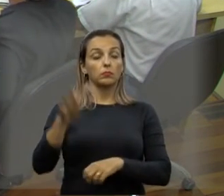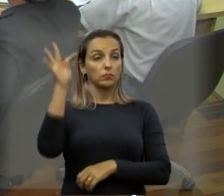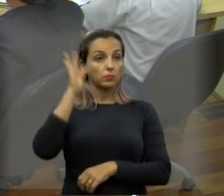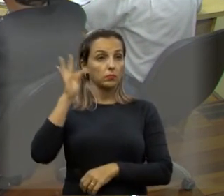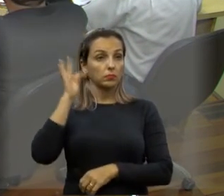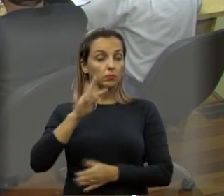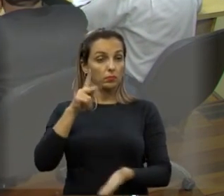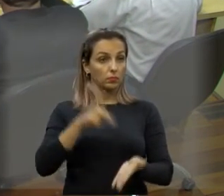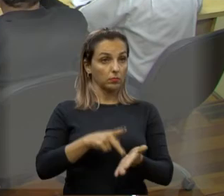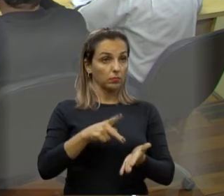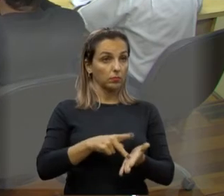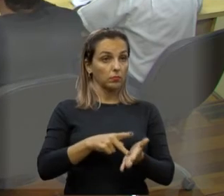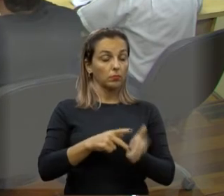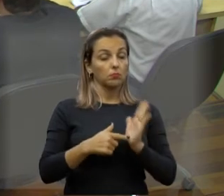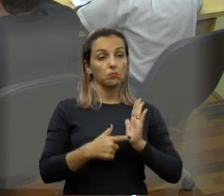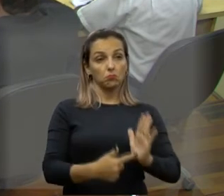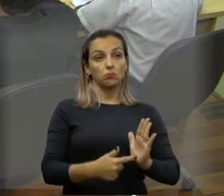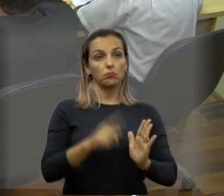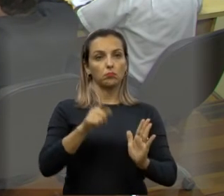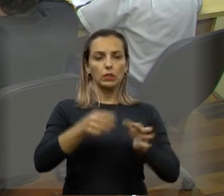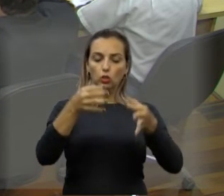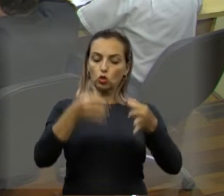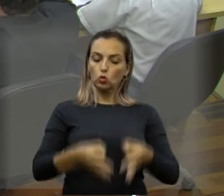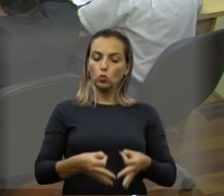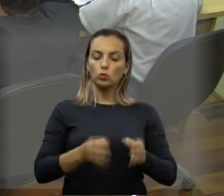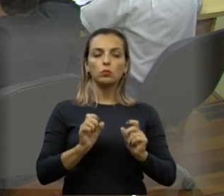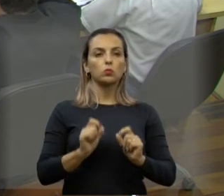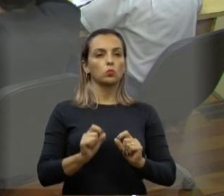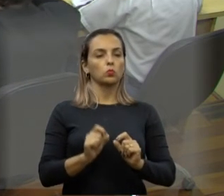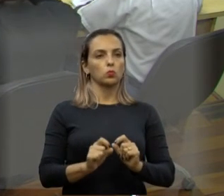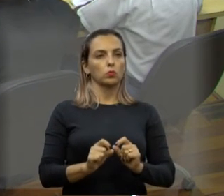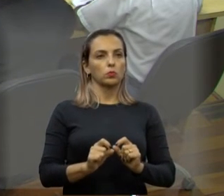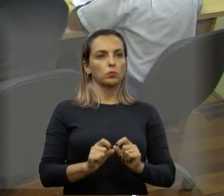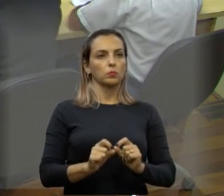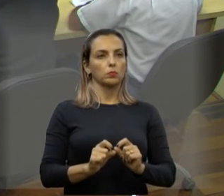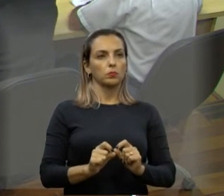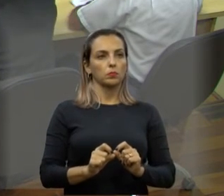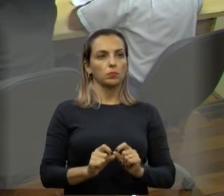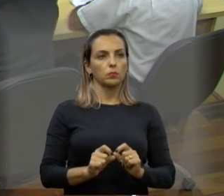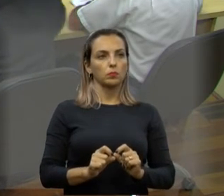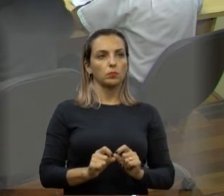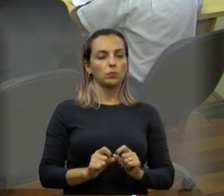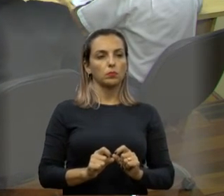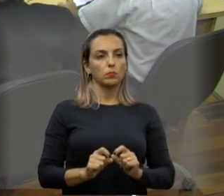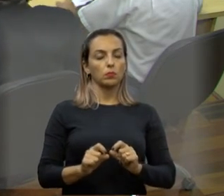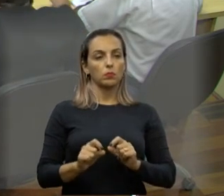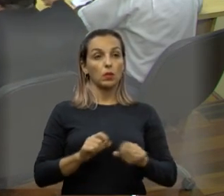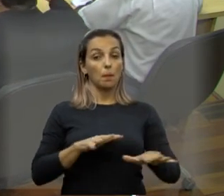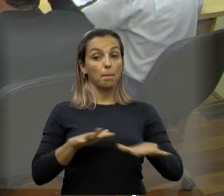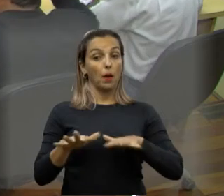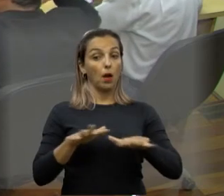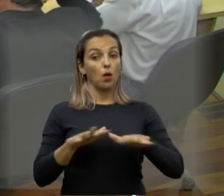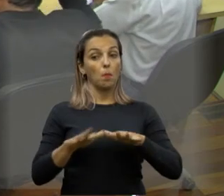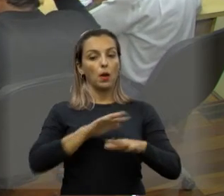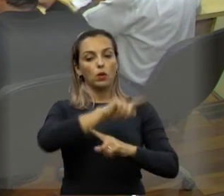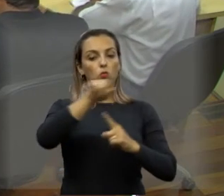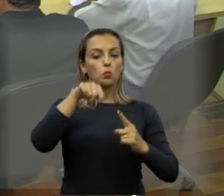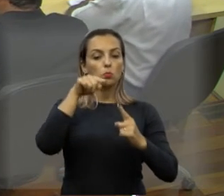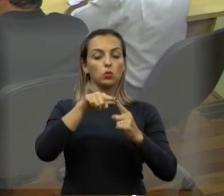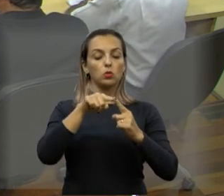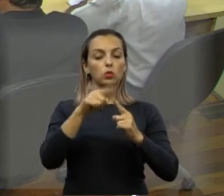restabelecendo a verdade aqui nessa casa porque eu acho justo a toda é todo esse movimento teve um único